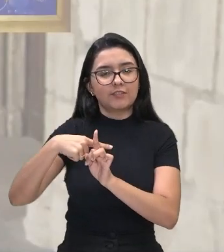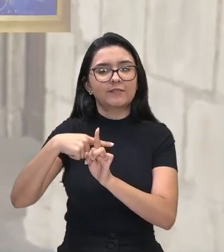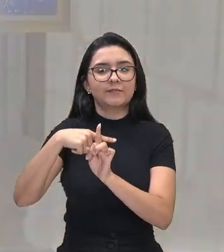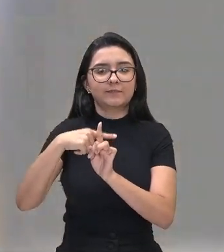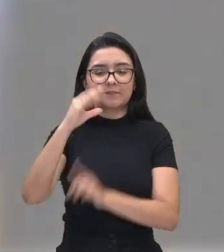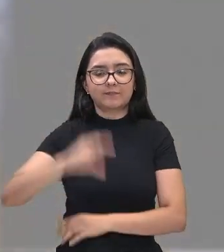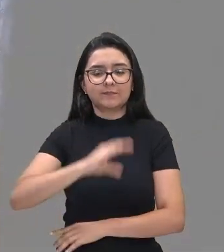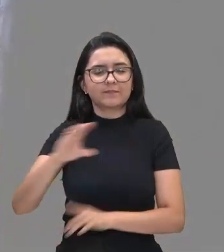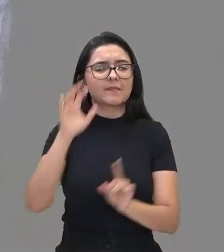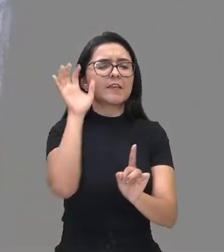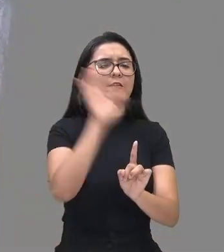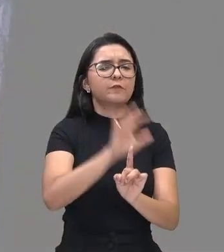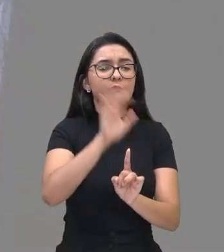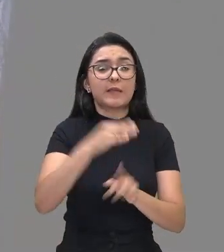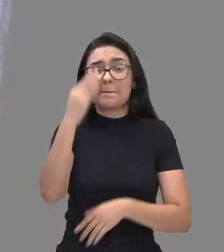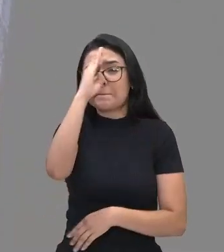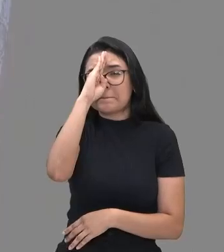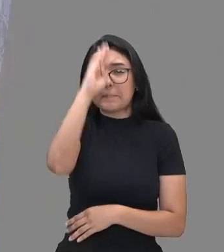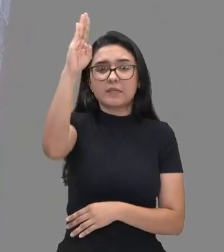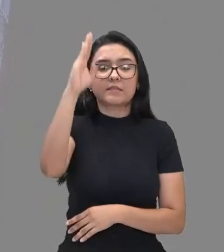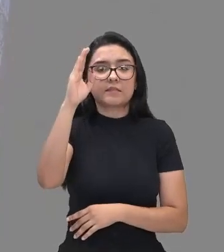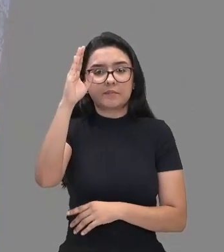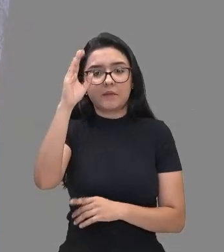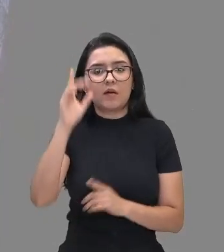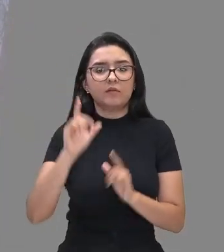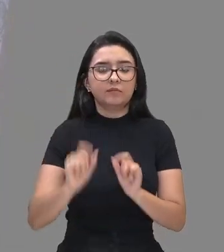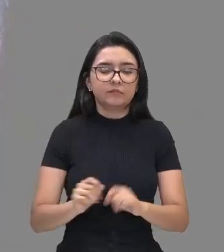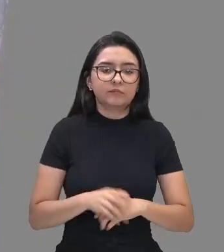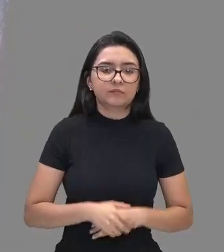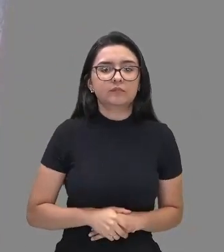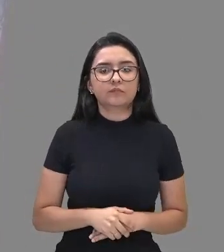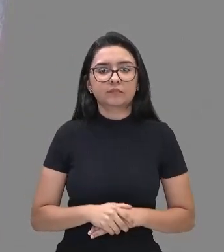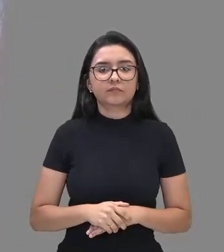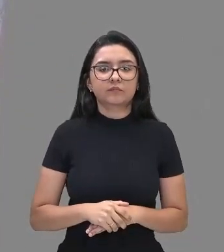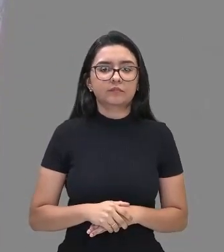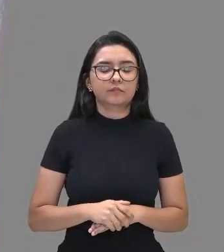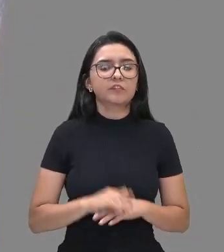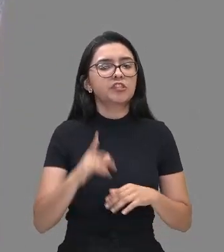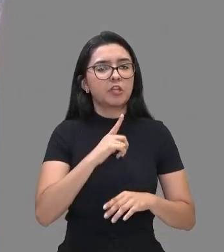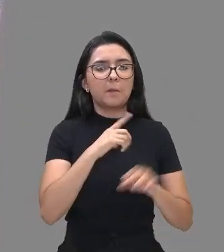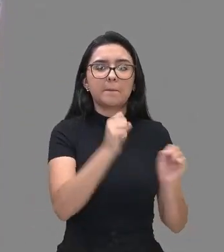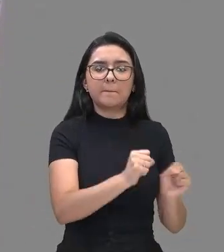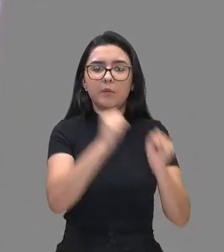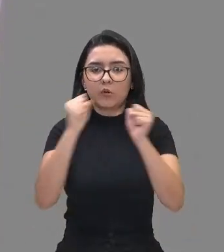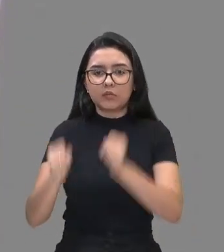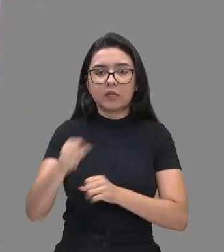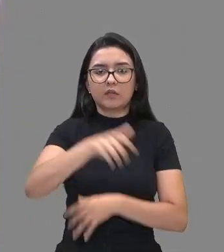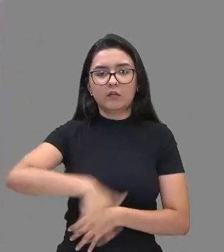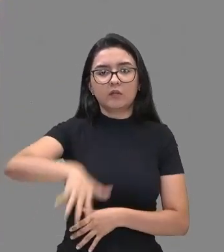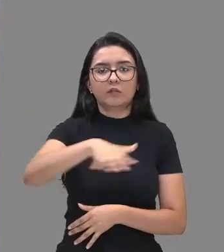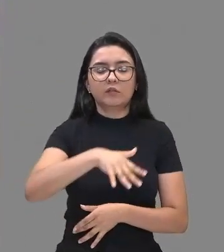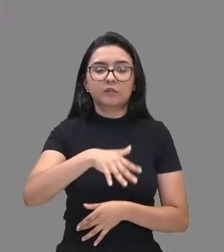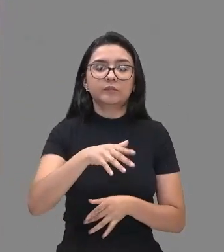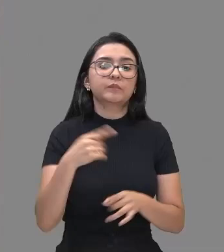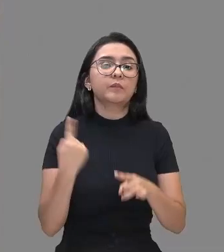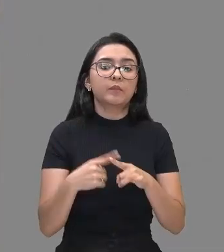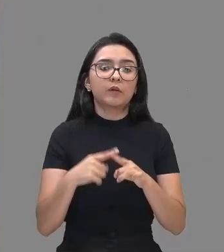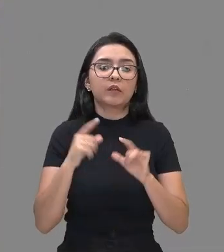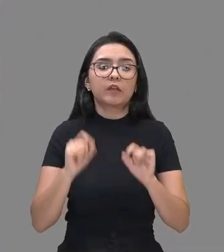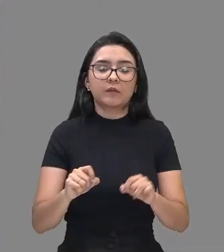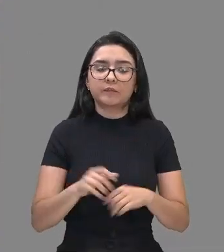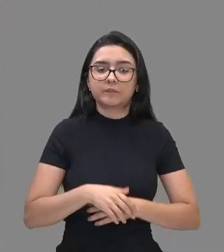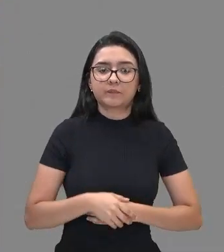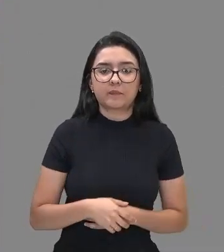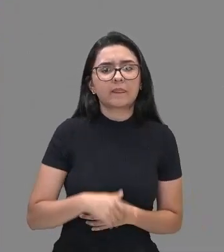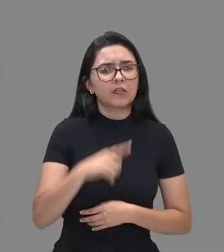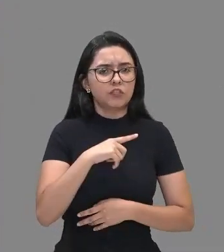ali a grande senhora feudal da Idade Média, que tinha tanto poder terreno, até porque ela era detentora de